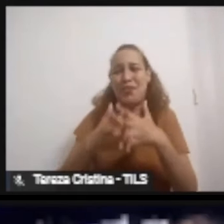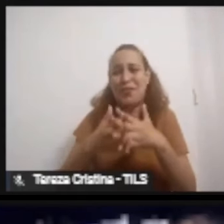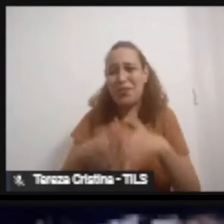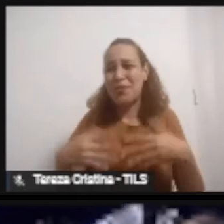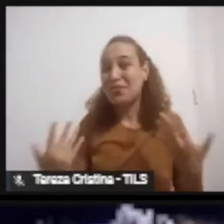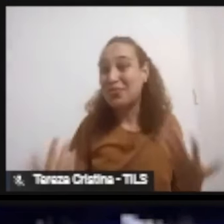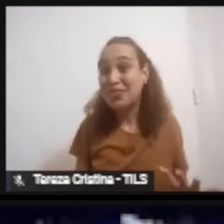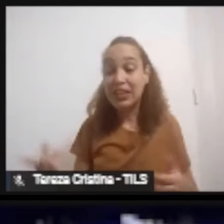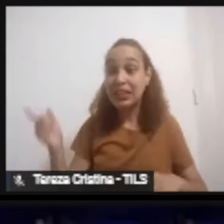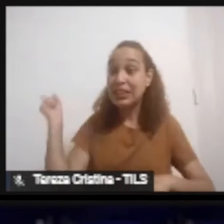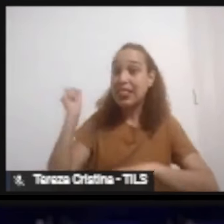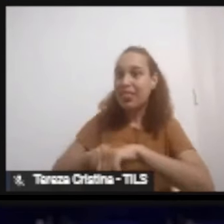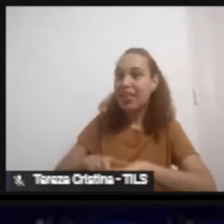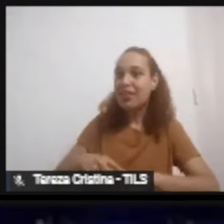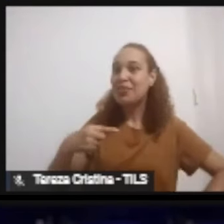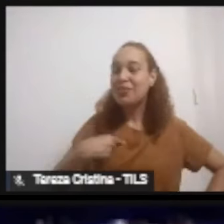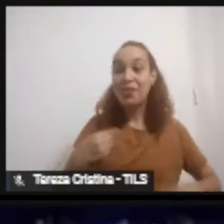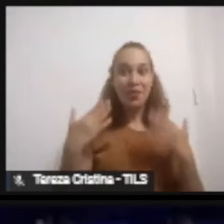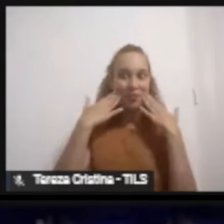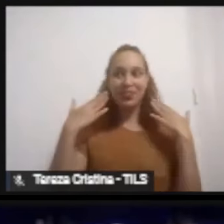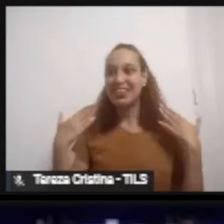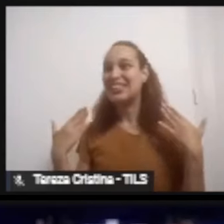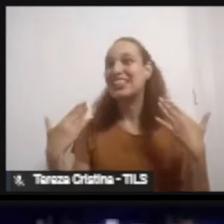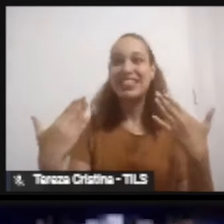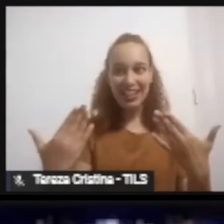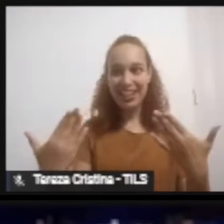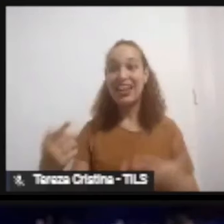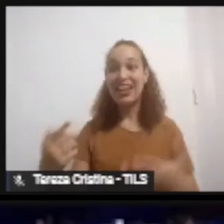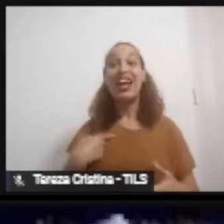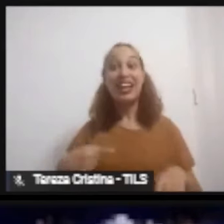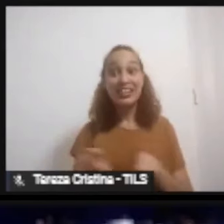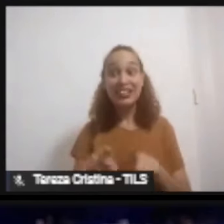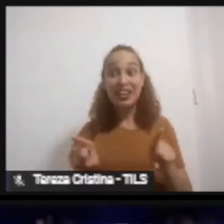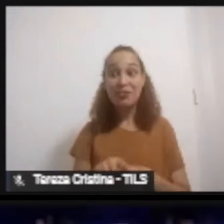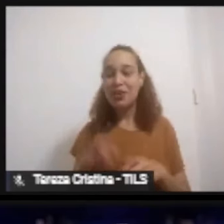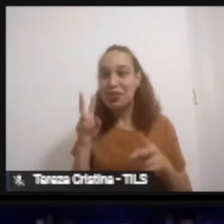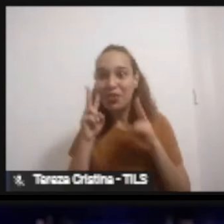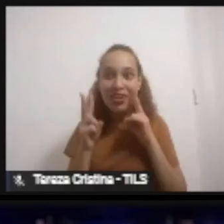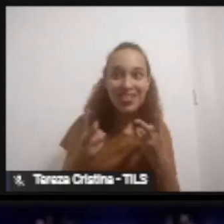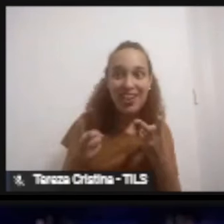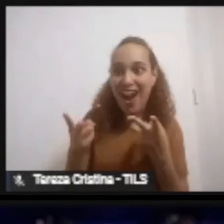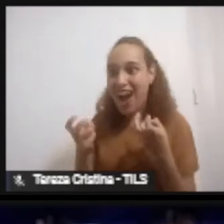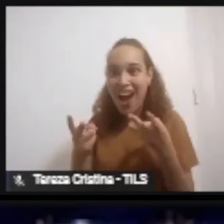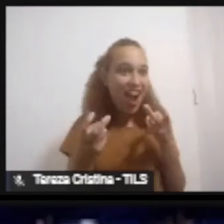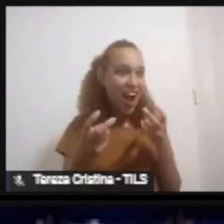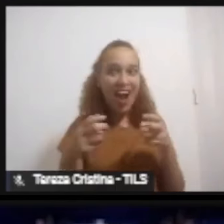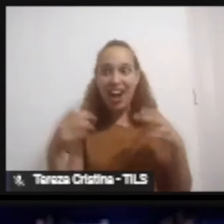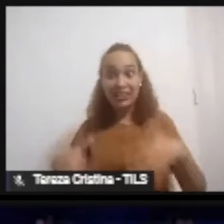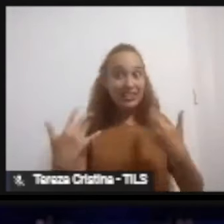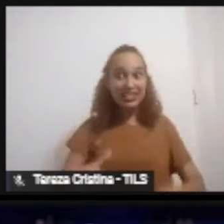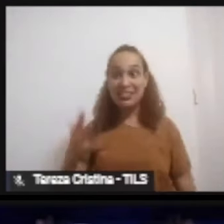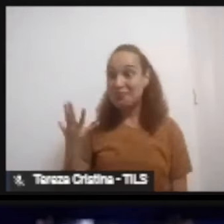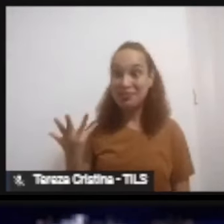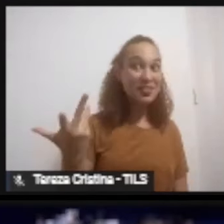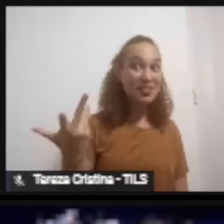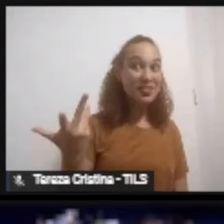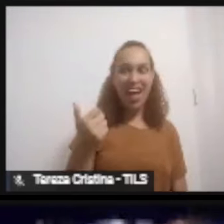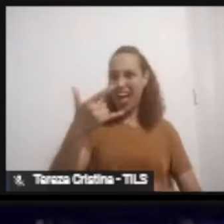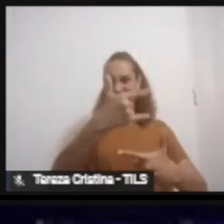que eu tô apresentando e fazendo, eu tô com uma coisa de espectadora, de olhando, falando, gente, que incrível uma live